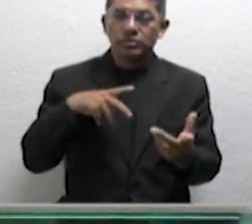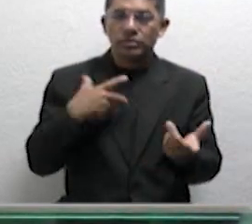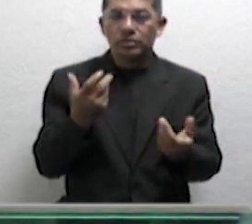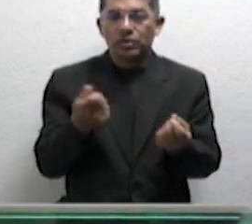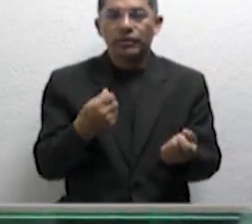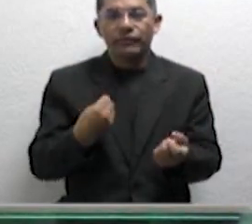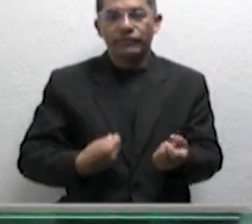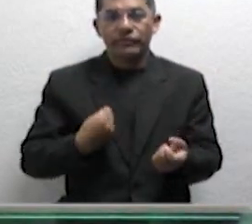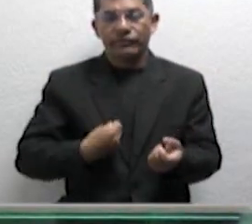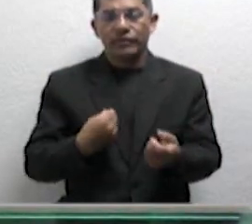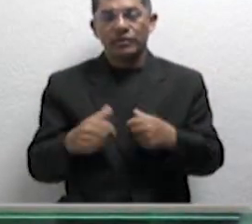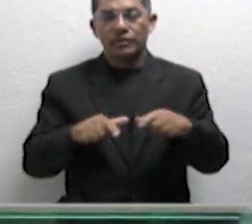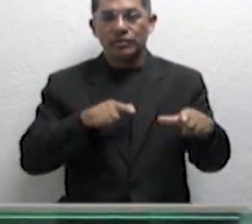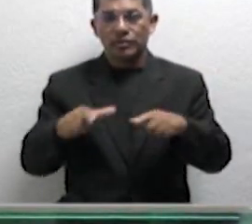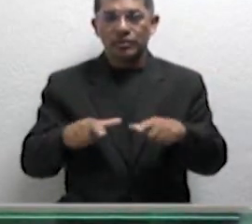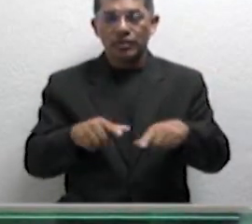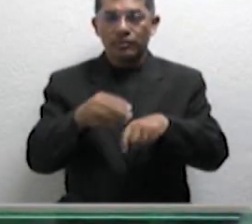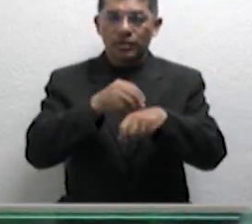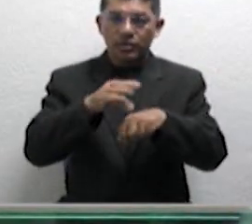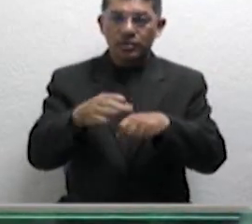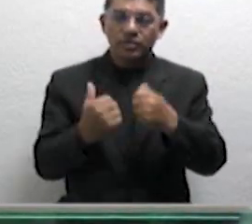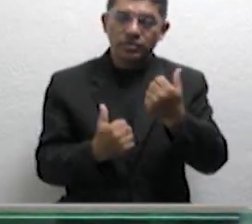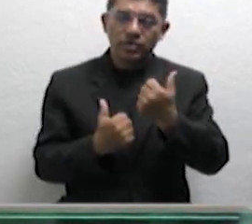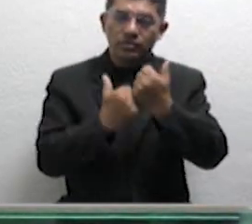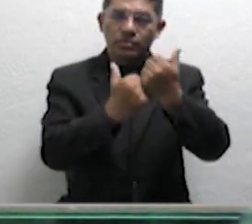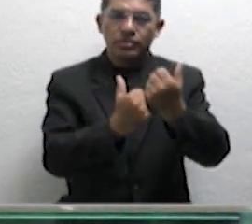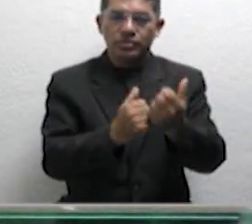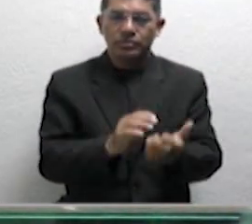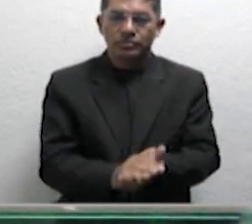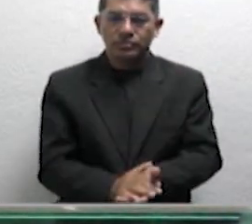através da educação. E isso a gente precisa dar esse apoio enquanto parlamentar e enquanto ente público.